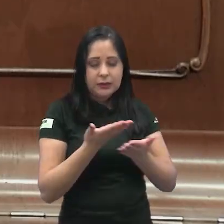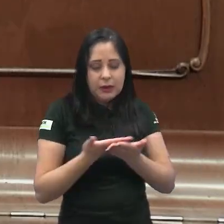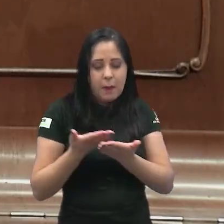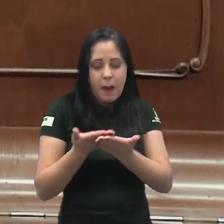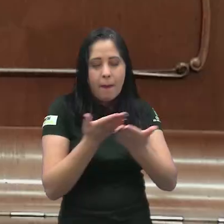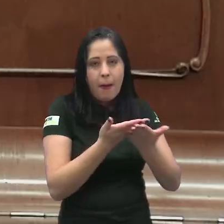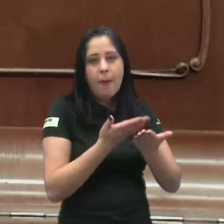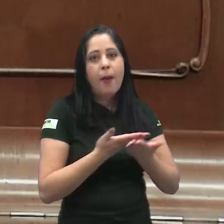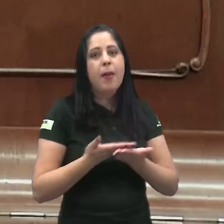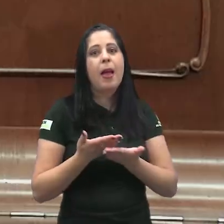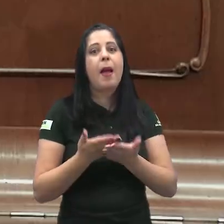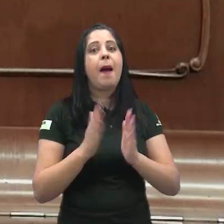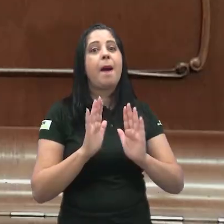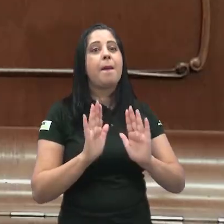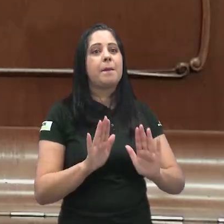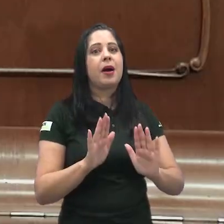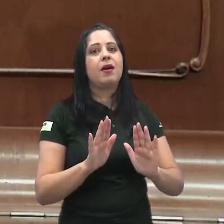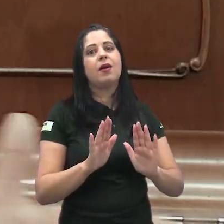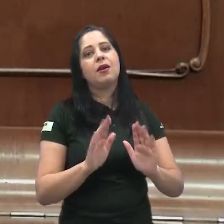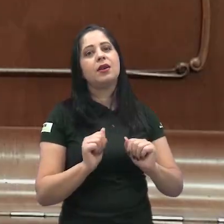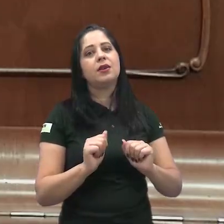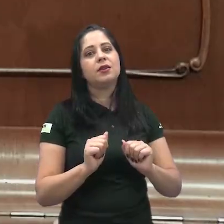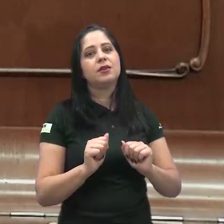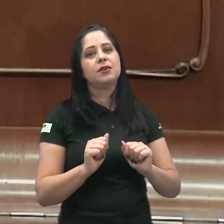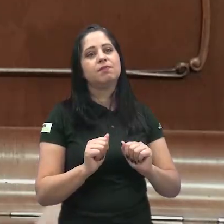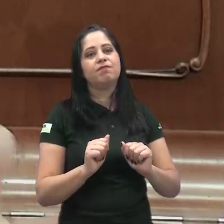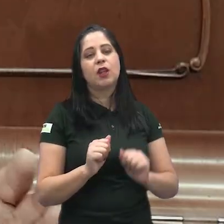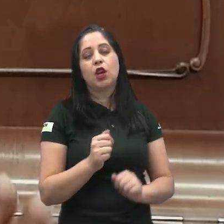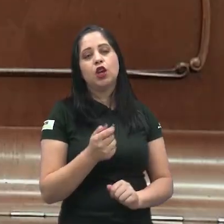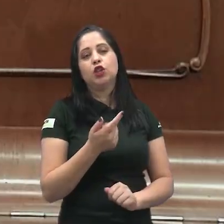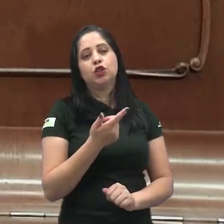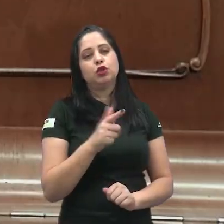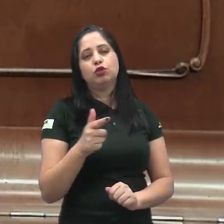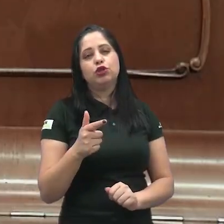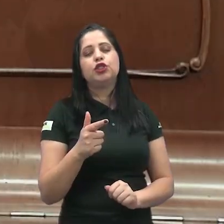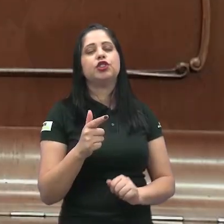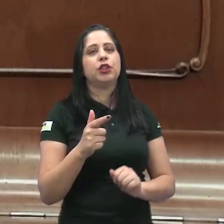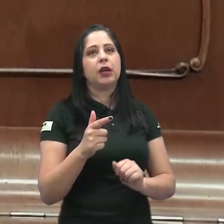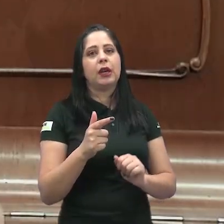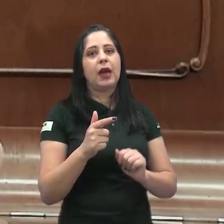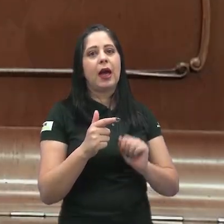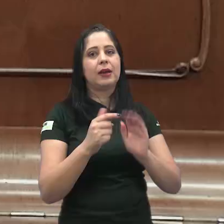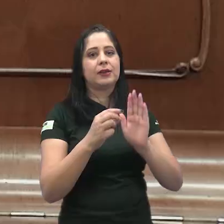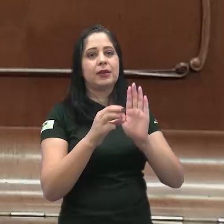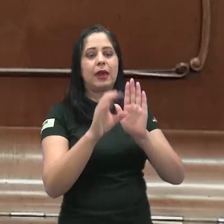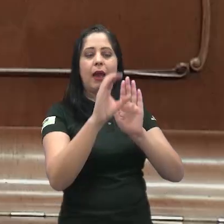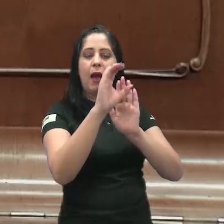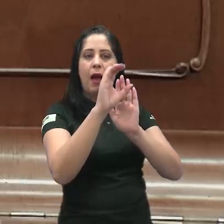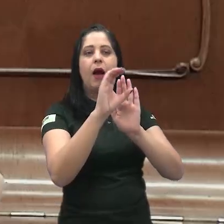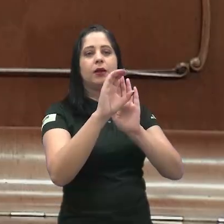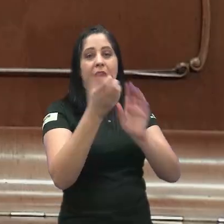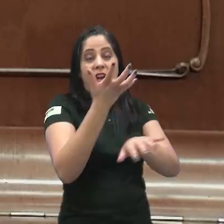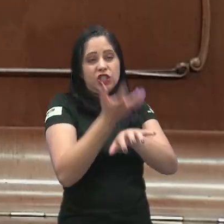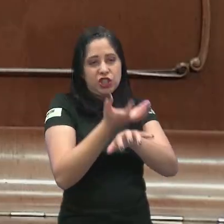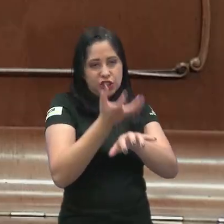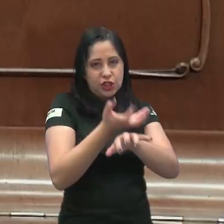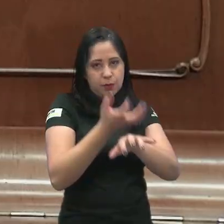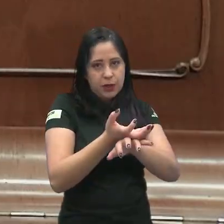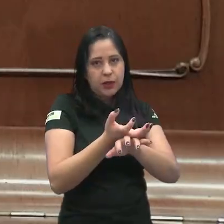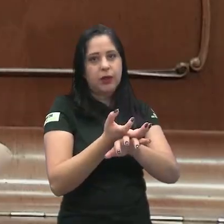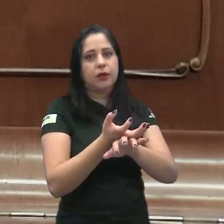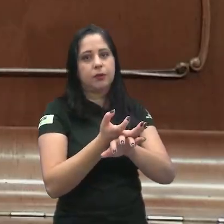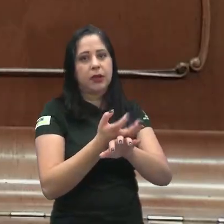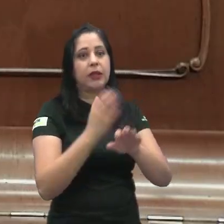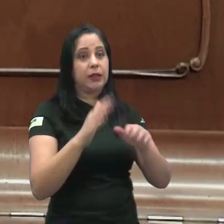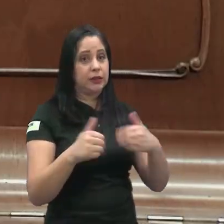estudavam aqui, mas sem um currículo municipal. Então, em 2006, teve a criação do SECOI,